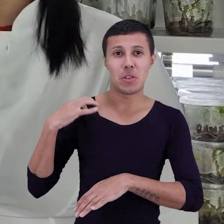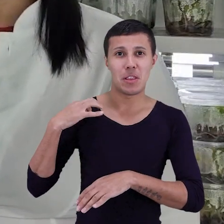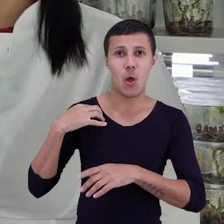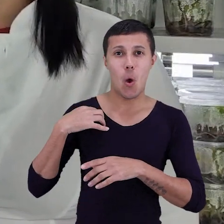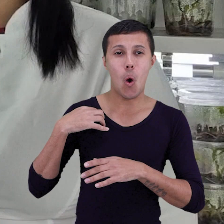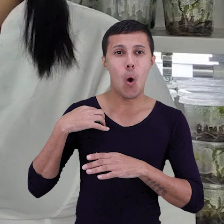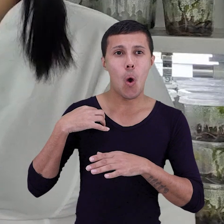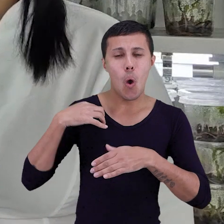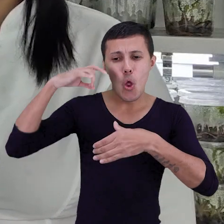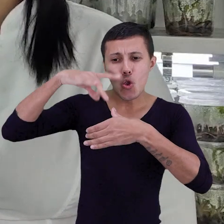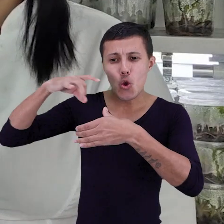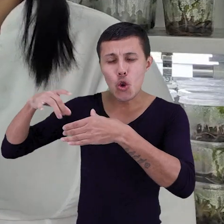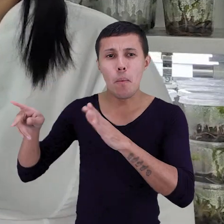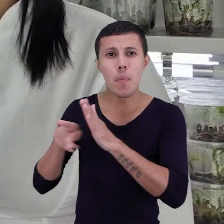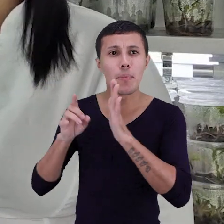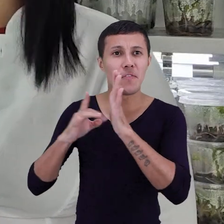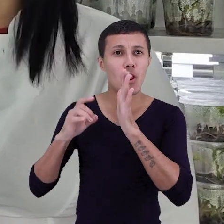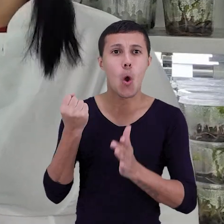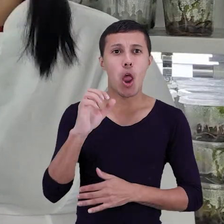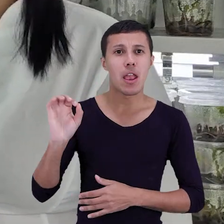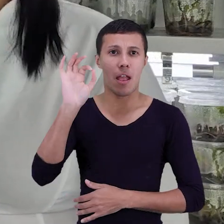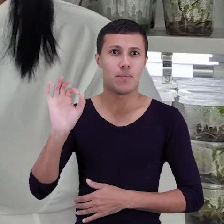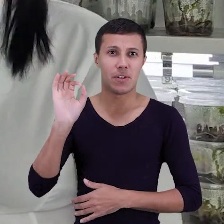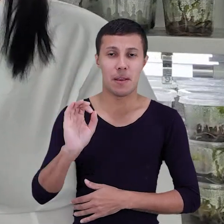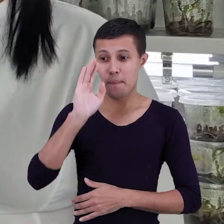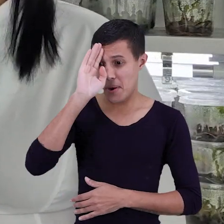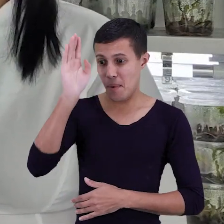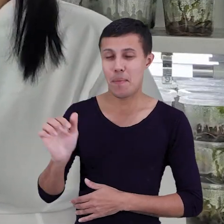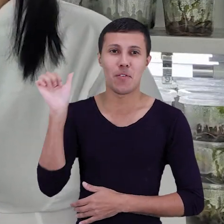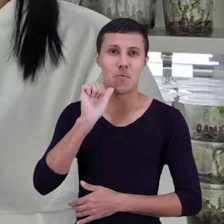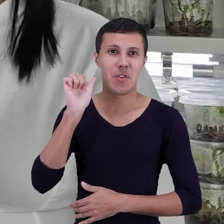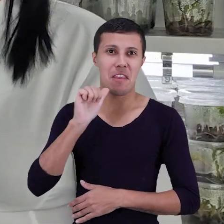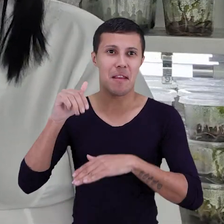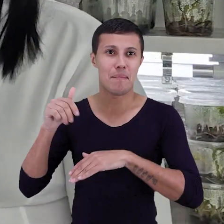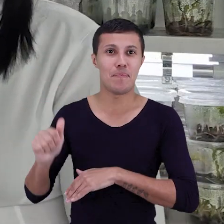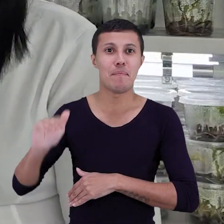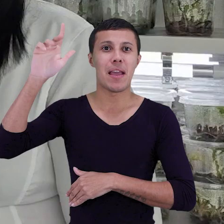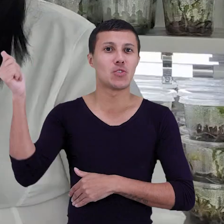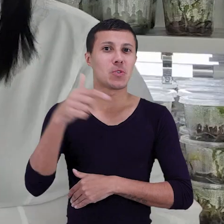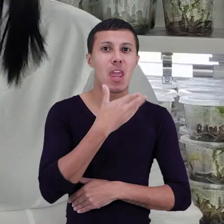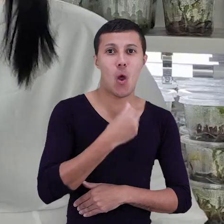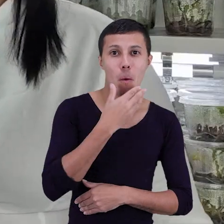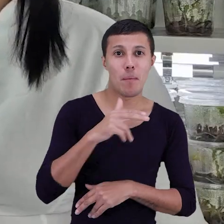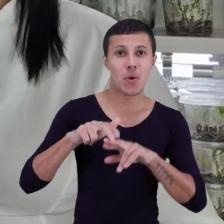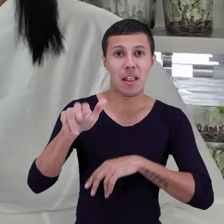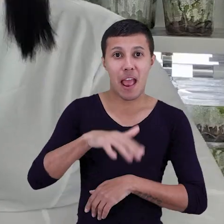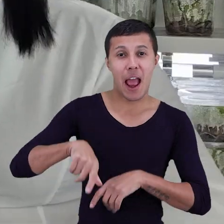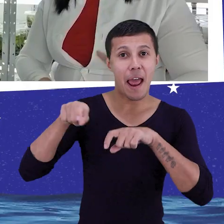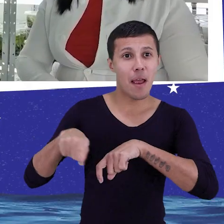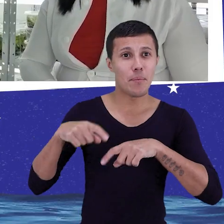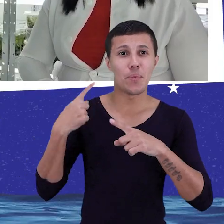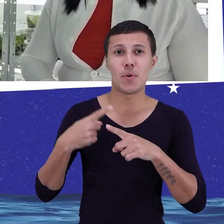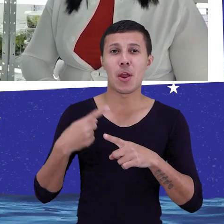vitro, 80% já é predominante de mulheres. Então, já é uma área dentro da agronomia, porque os homens já dizem